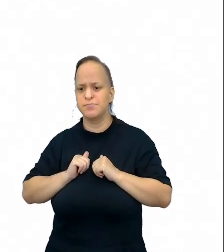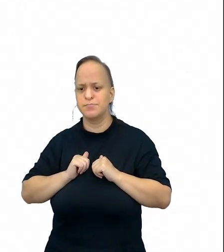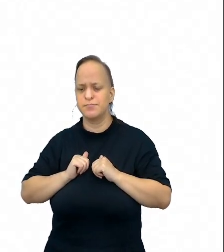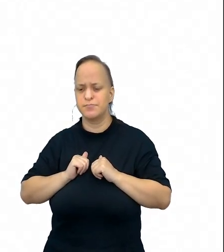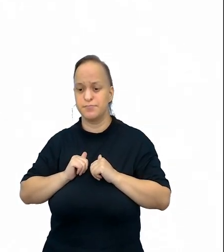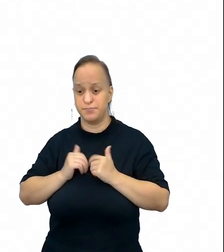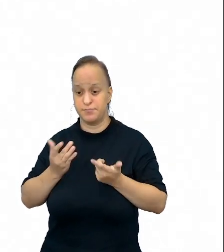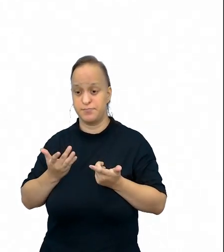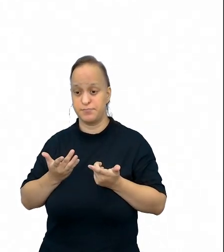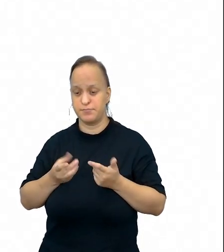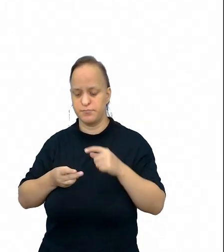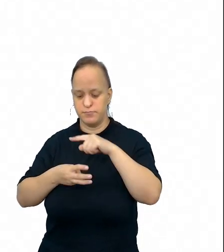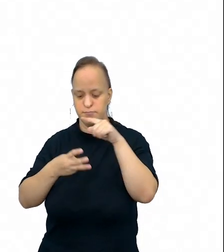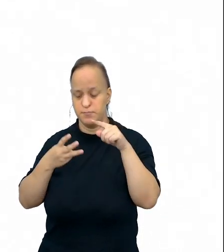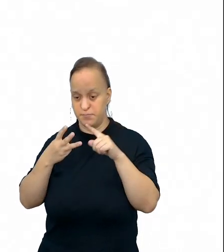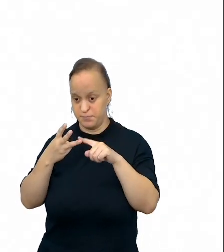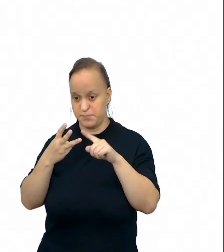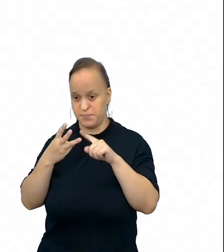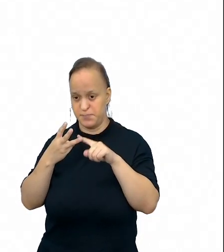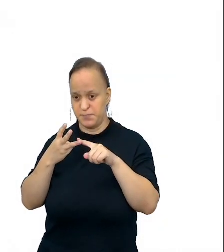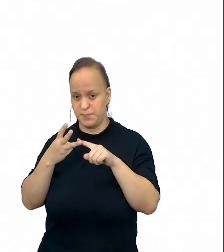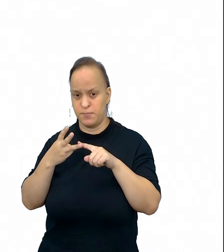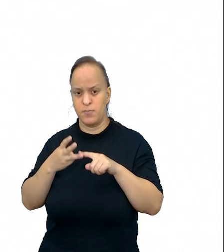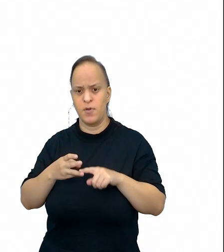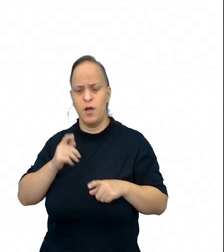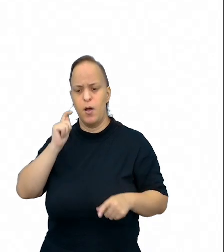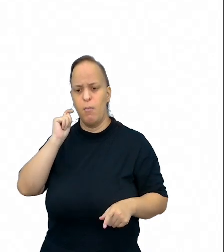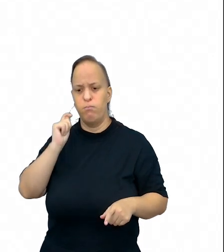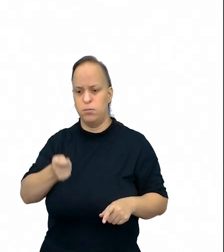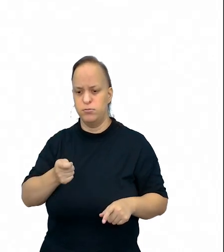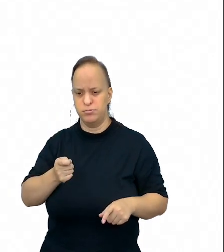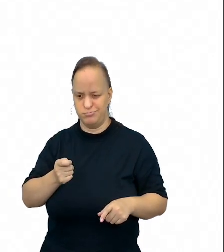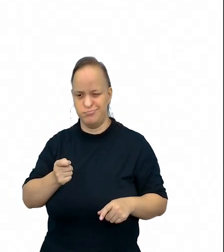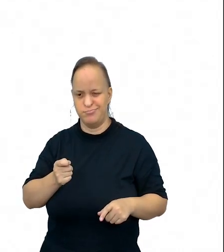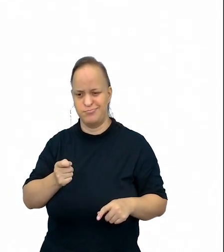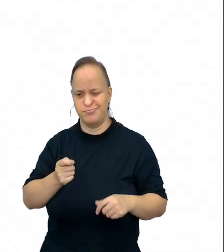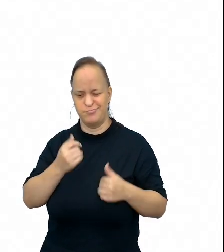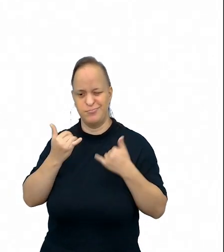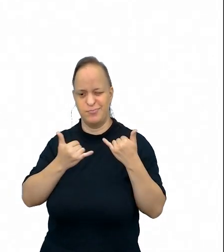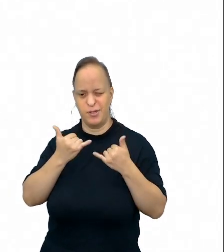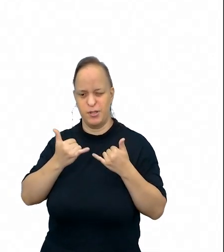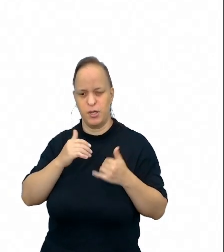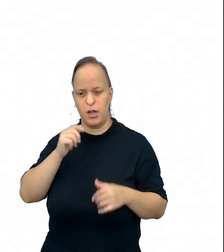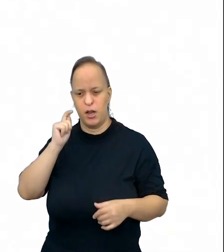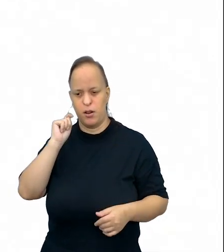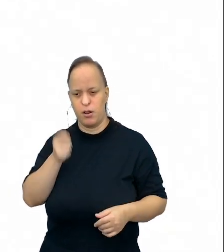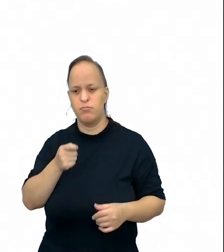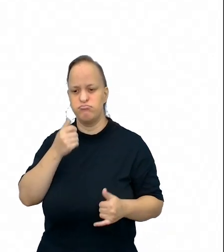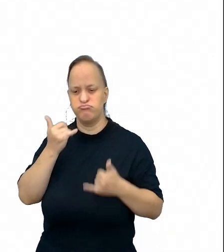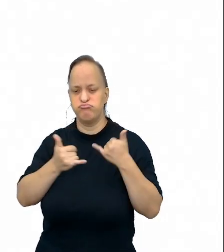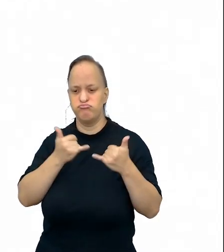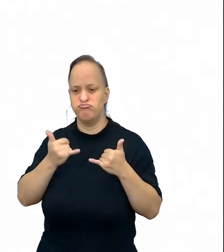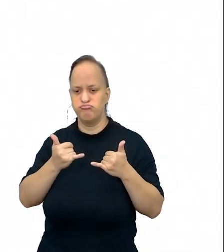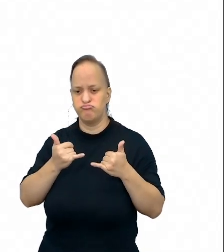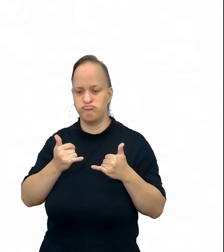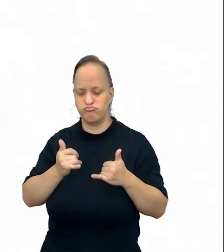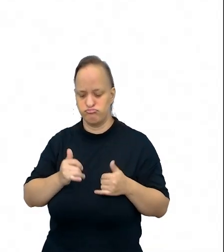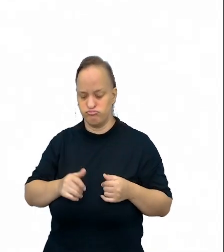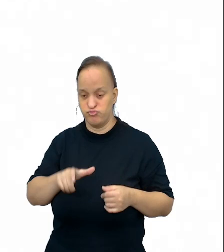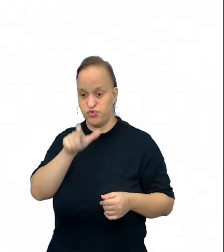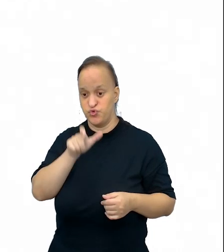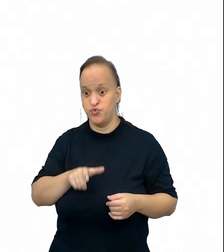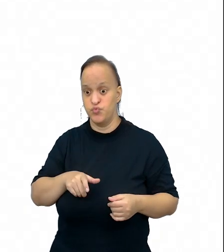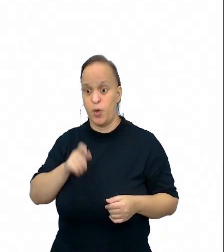de jurados, né? O juiz, no final, ele vai dar a decisão que foi tomada pelo corpo de jurados, realmente esses ficam